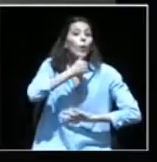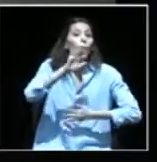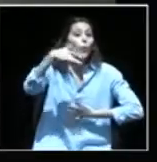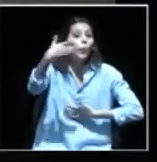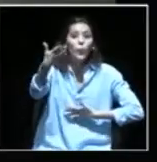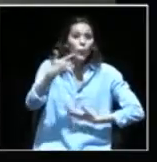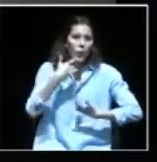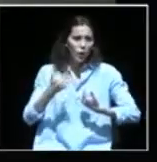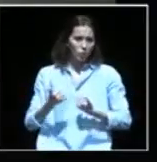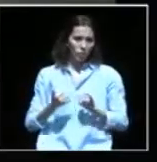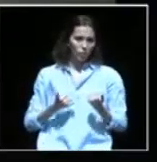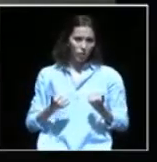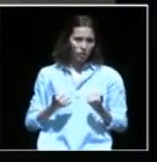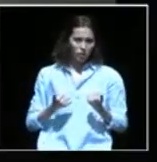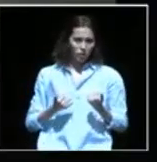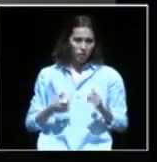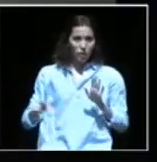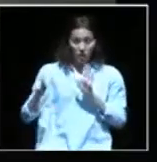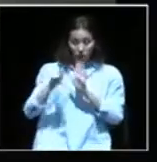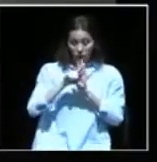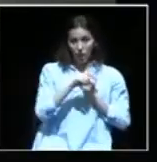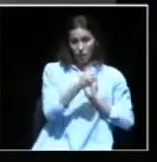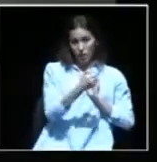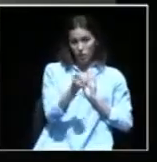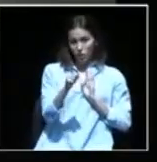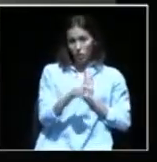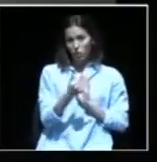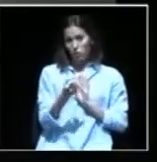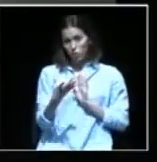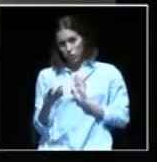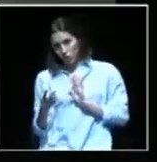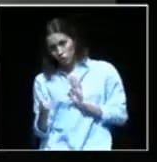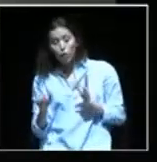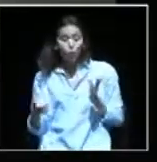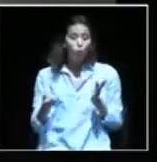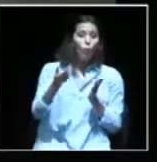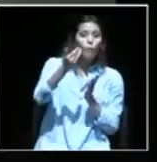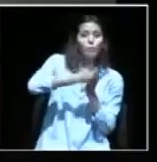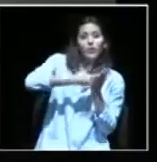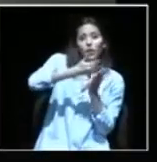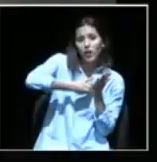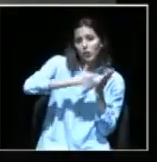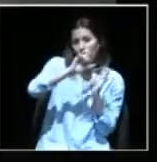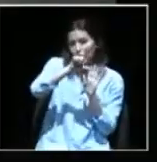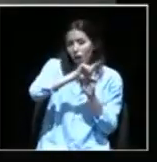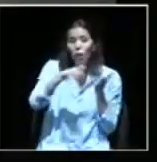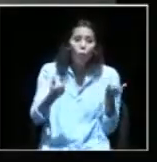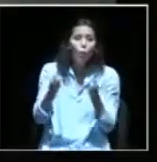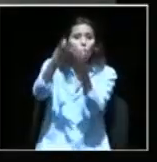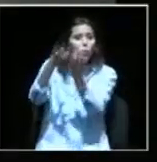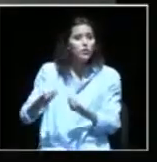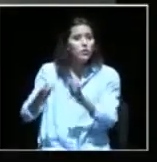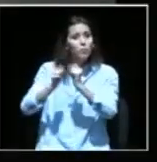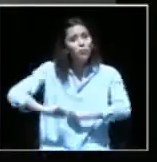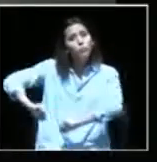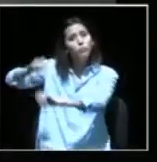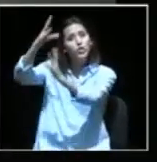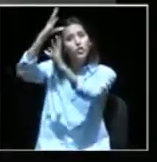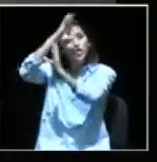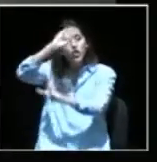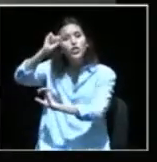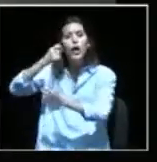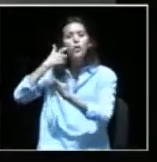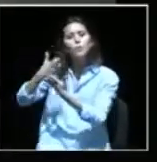existem. E a verdade é que nem a Lei 50/2018, nem os decretos-lei, nem sequer o Orçamento do Estado definem com rigor e clareza